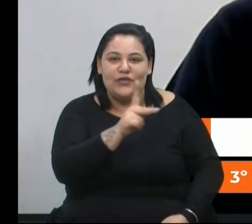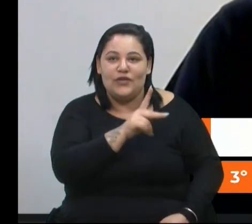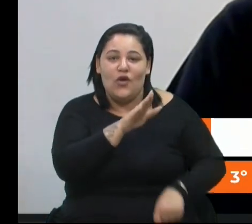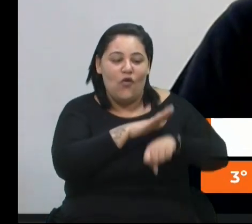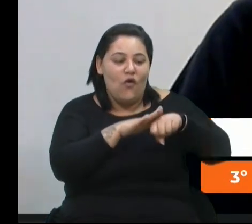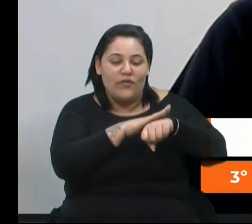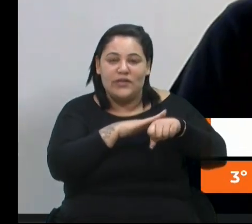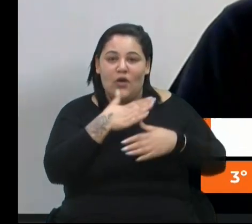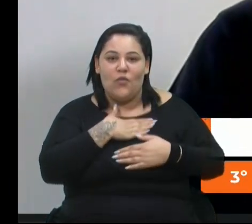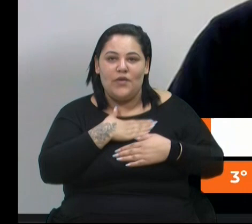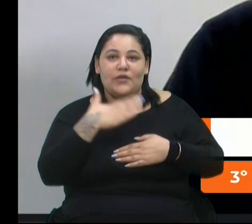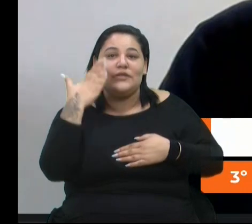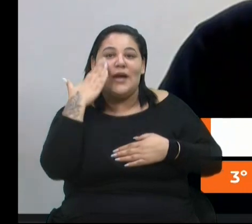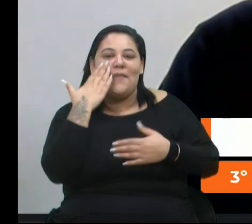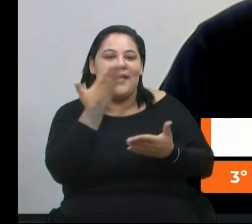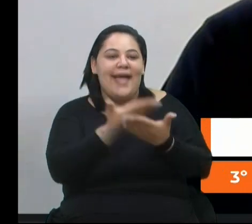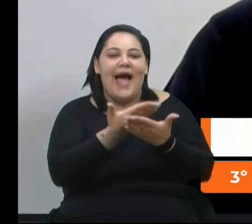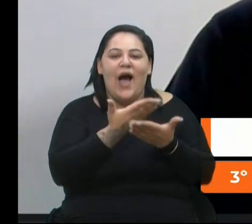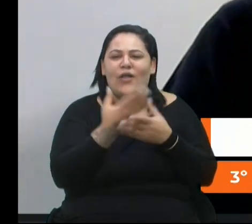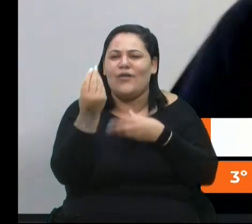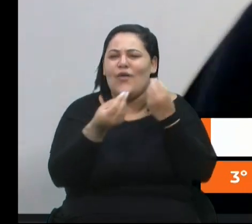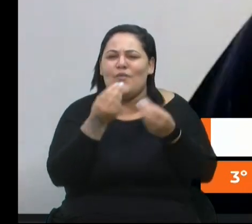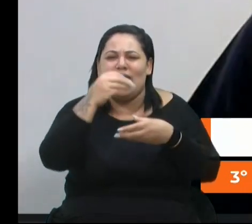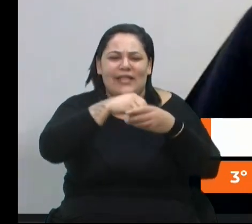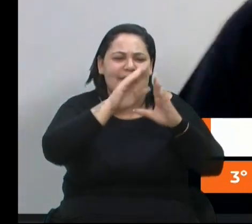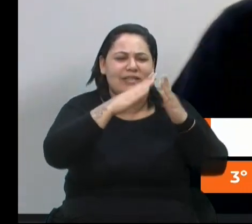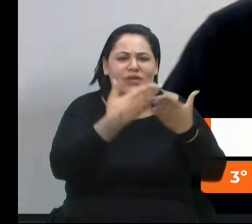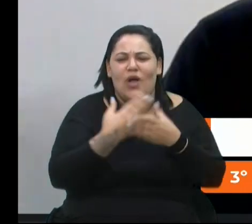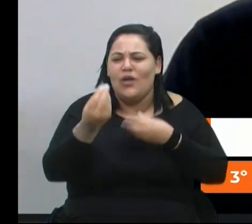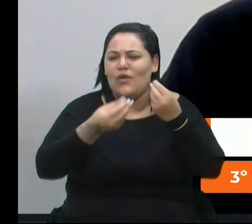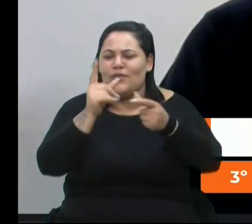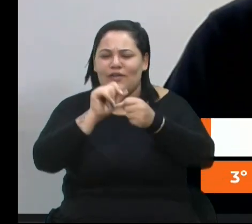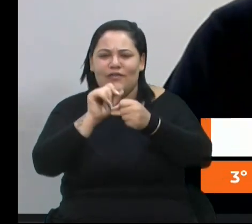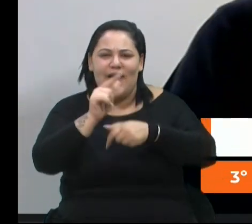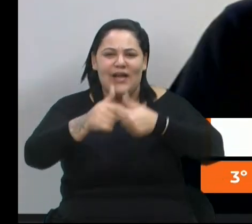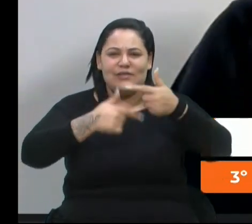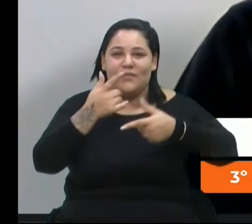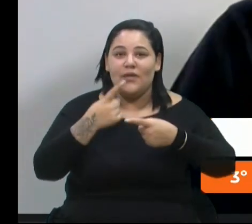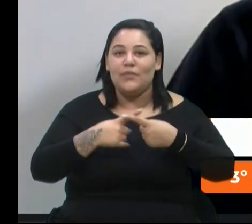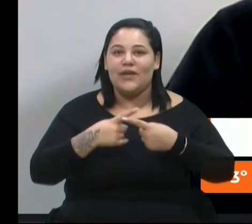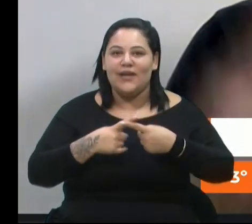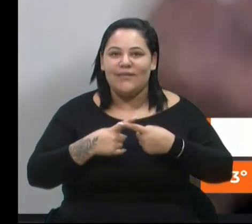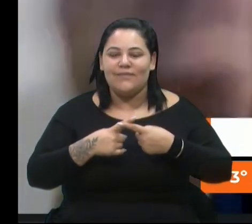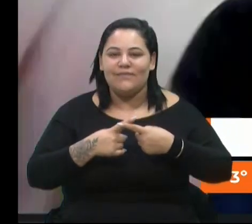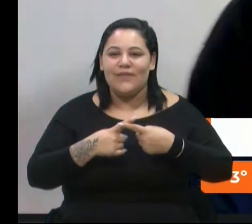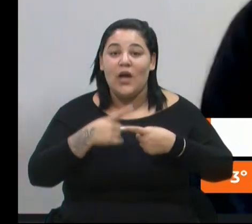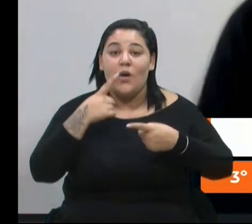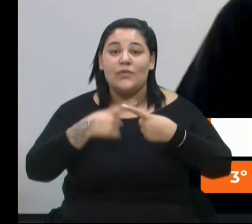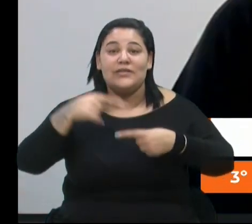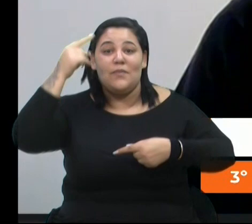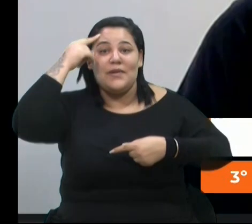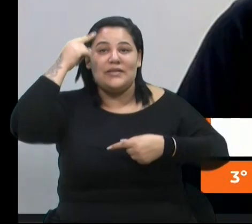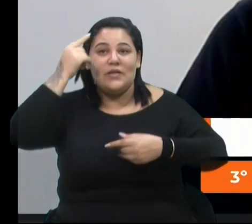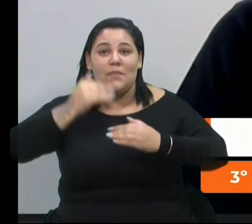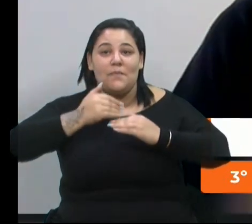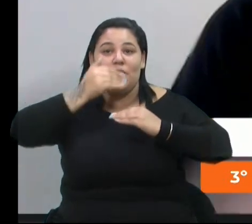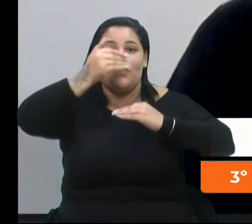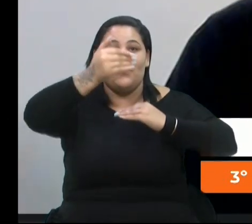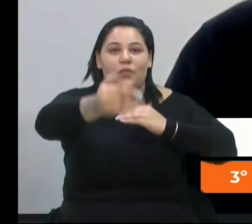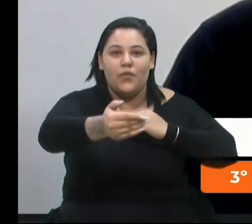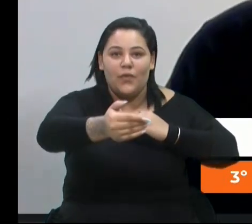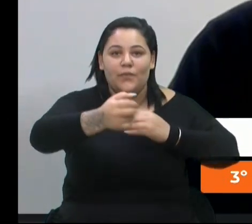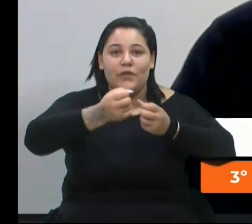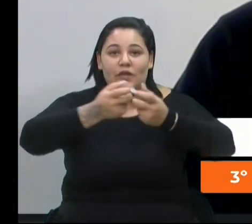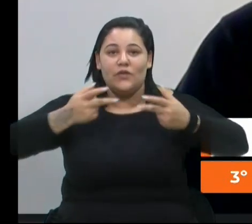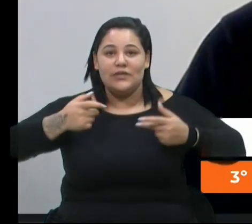comigo, saber como é que é a minha atuação em sala de aula, como que eu fazia, como que eu abordava, porque eles estão pensando já para frente em coisas que